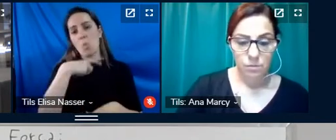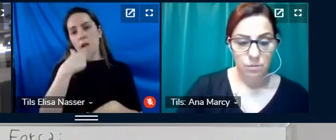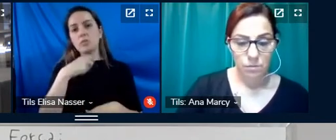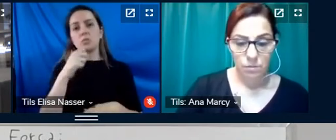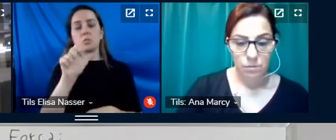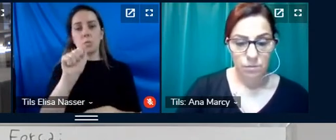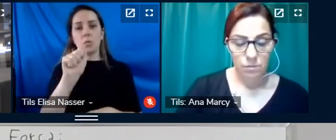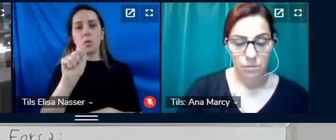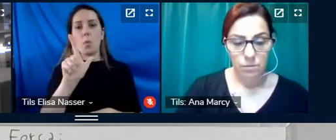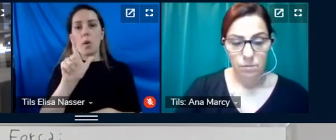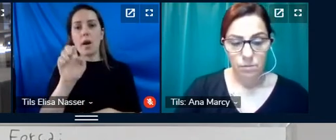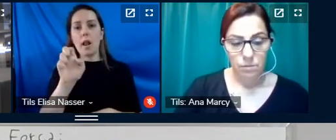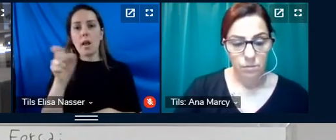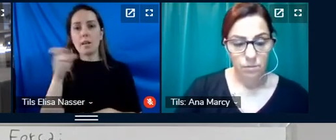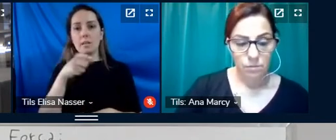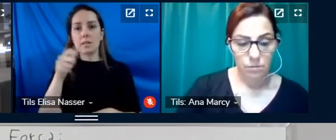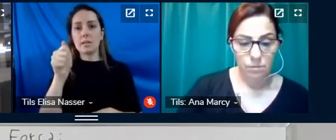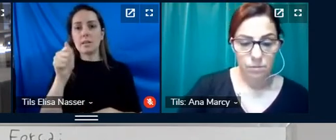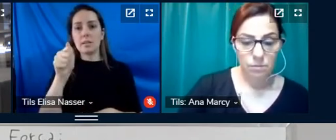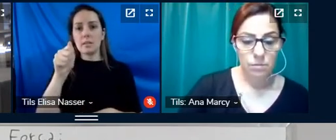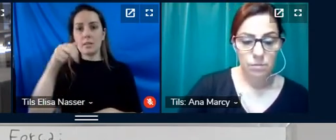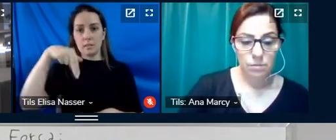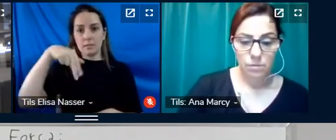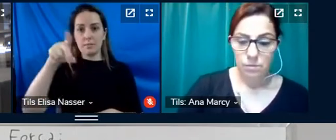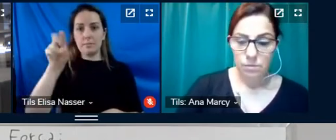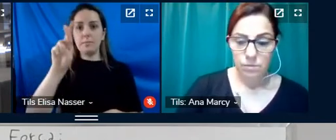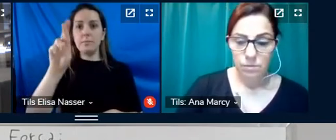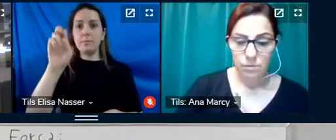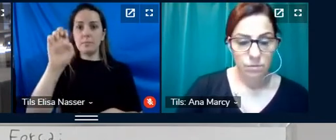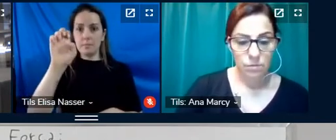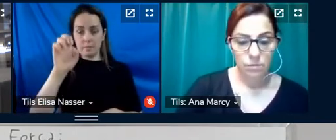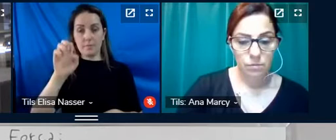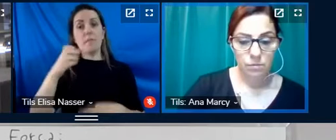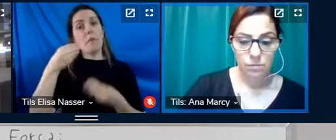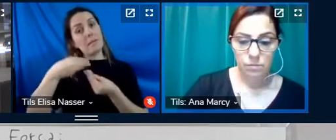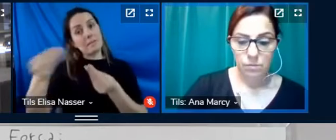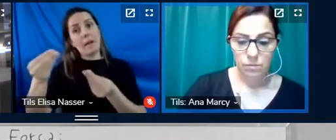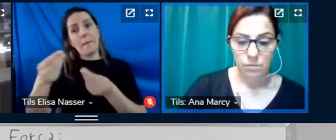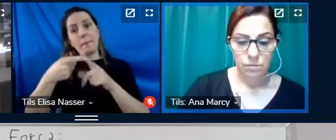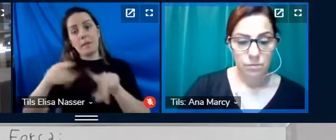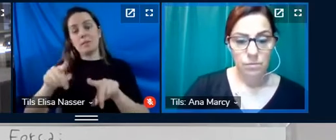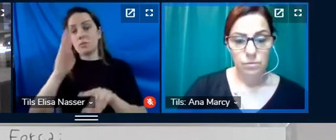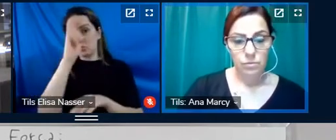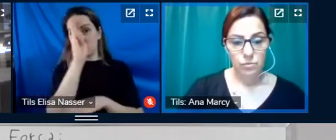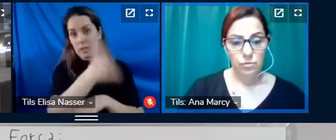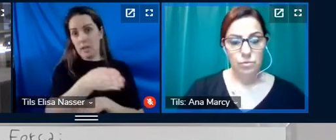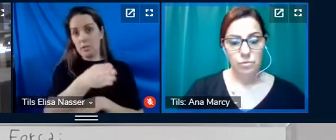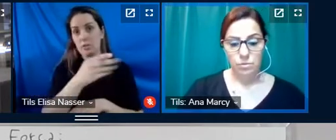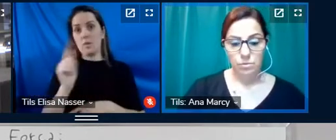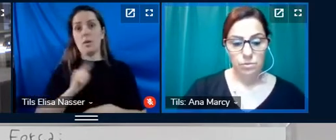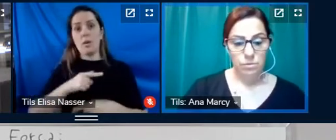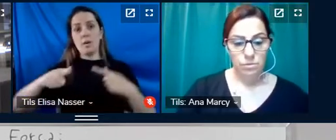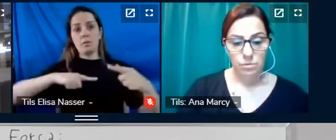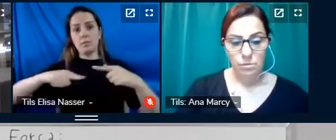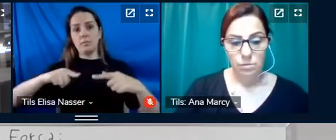mas mandando direto para ela fica mais ágil também, né, a comunicação.